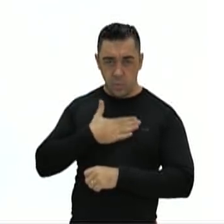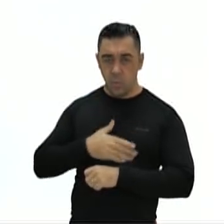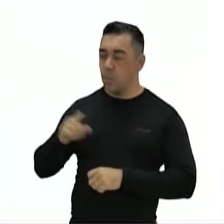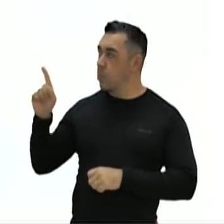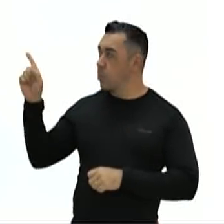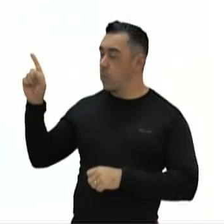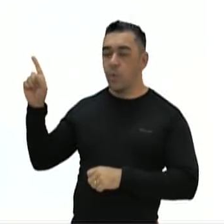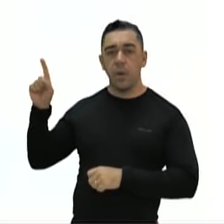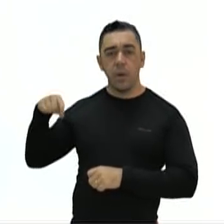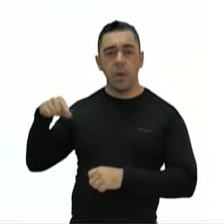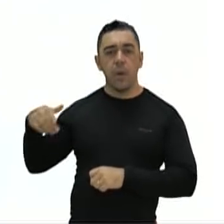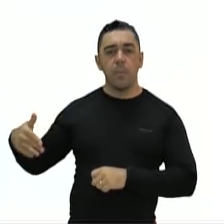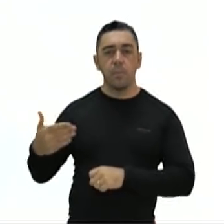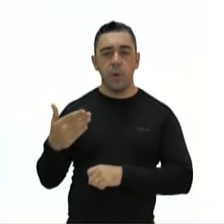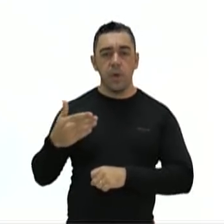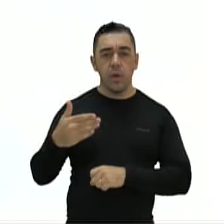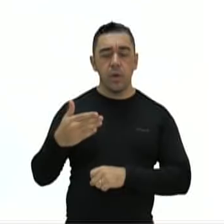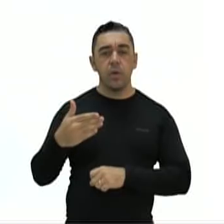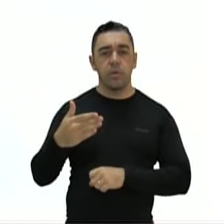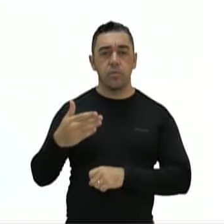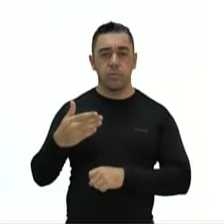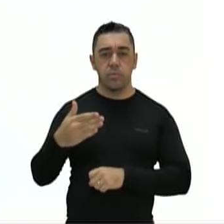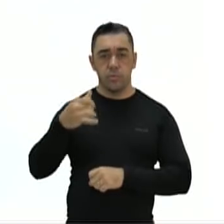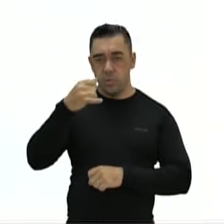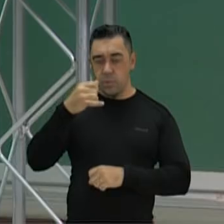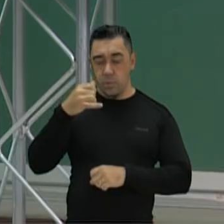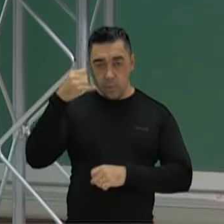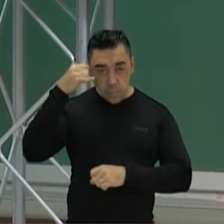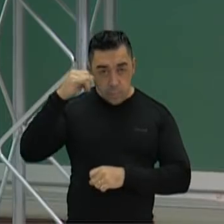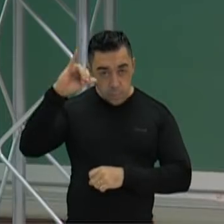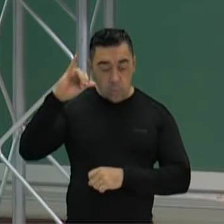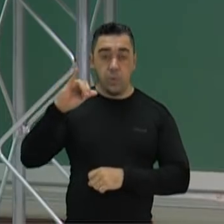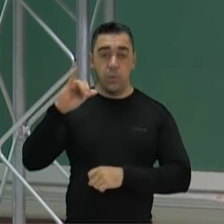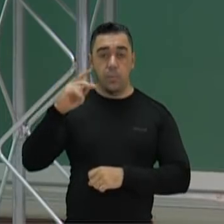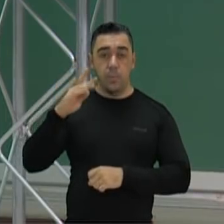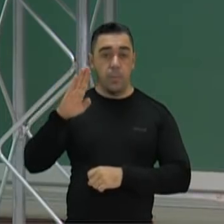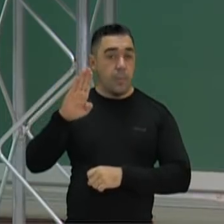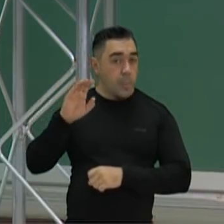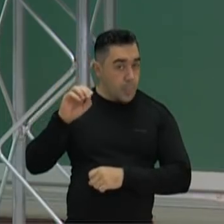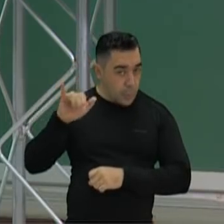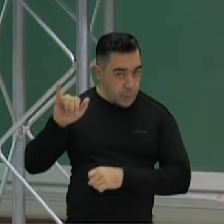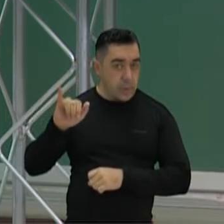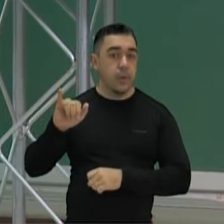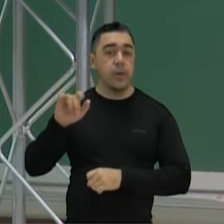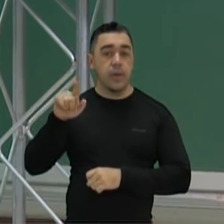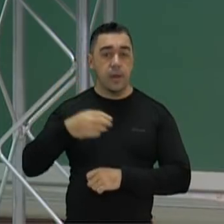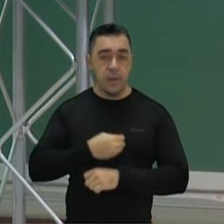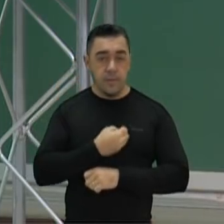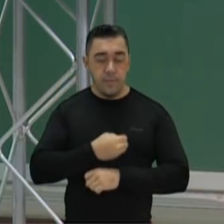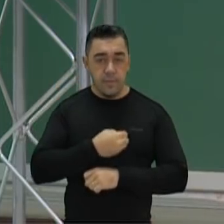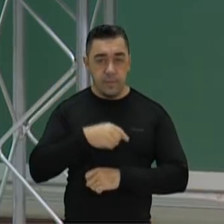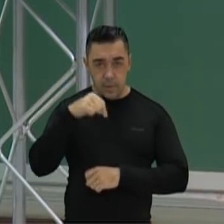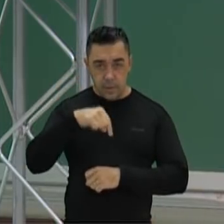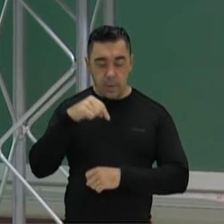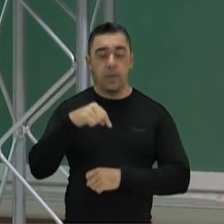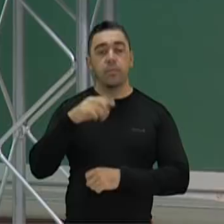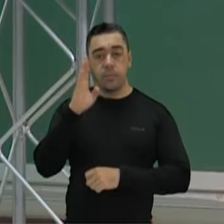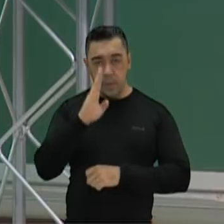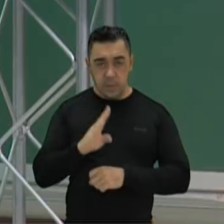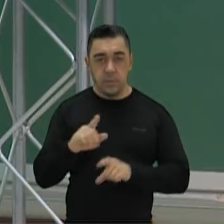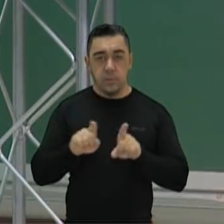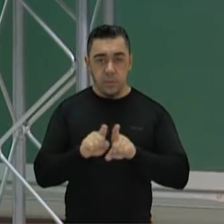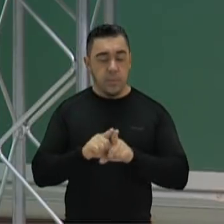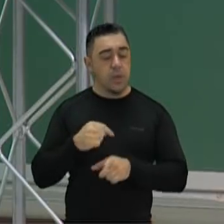é o peixe-boi. O peixe-boi é um mamífero, ele vive no Oceano Atlântico e também nos rios da Amazônia, e ele é o meu